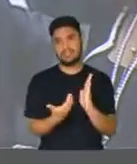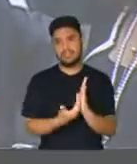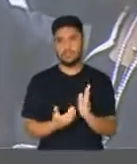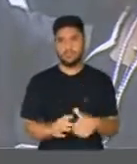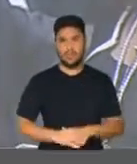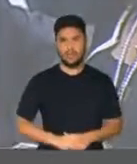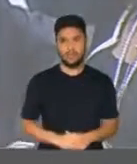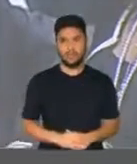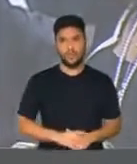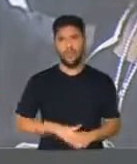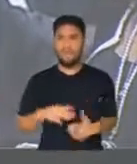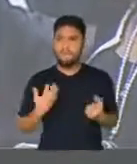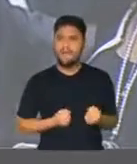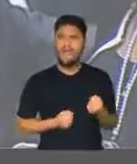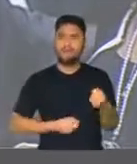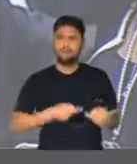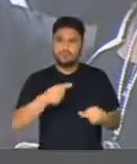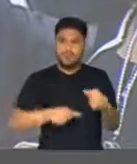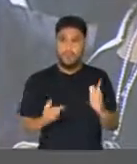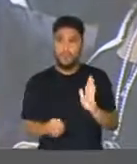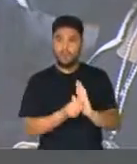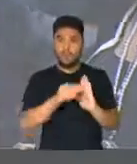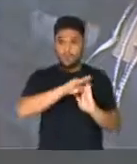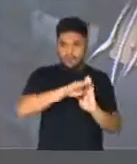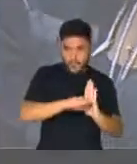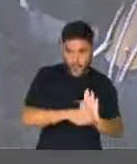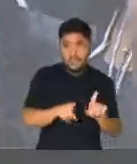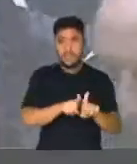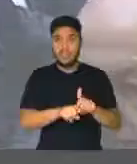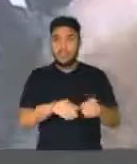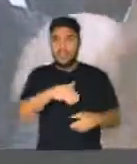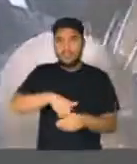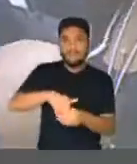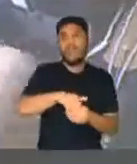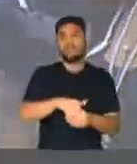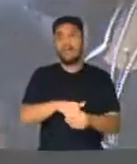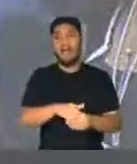pautemos e votemos proposições em defesa dos direitos das mulheres.